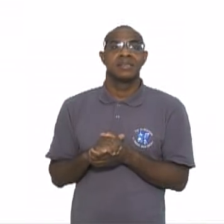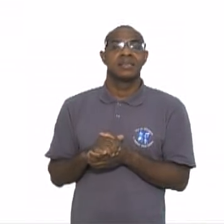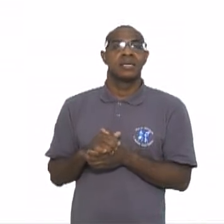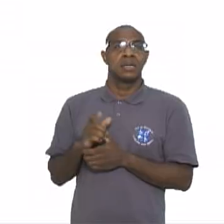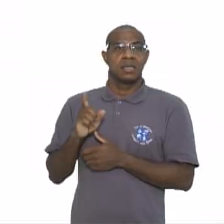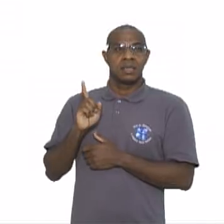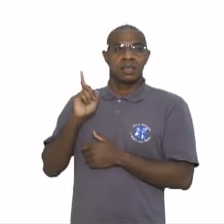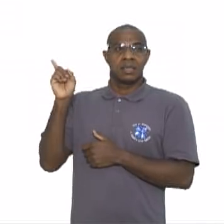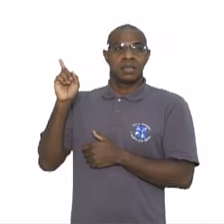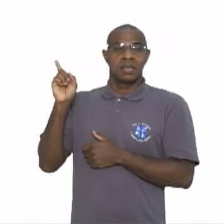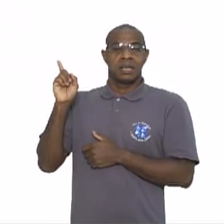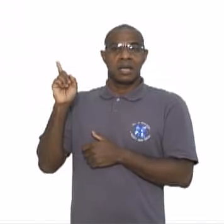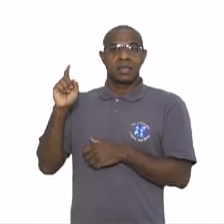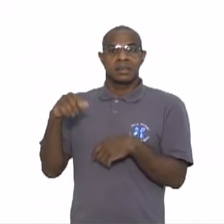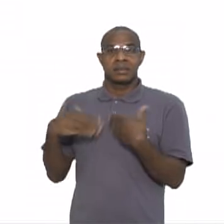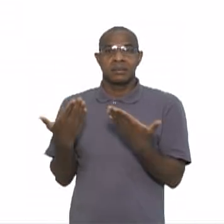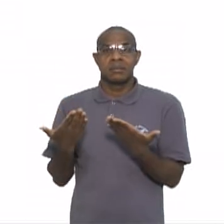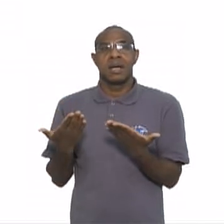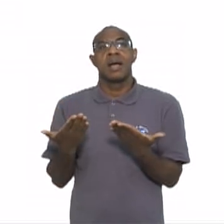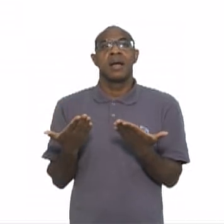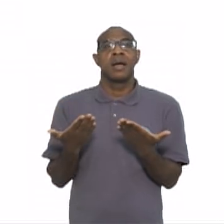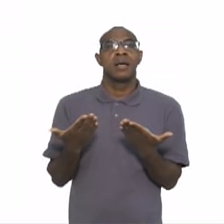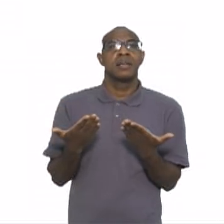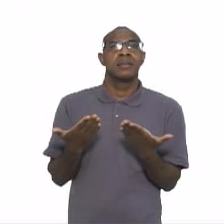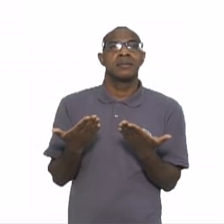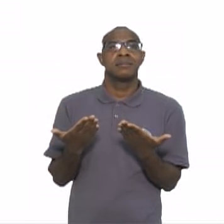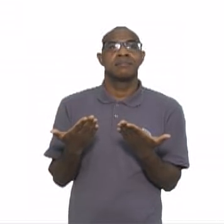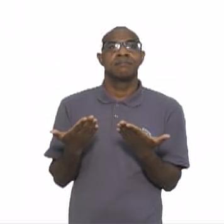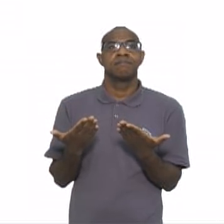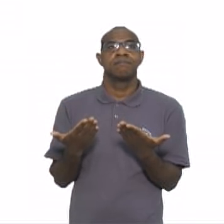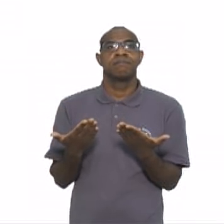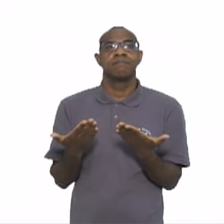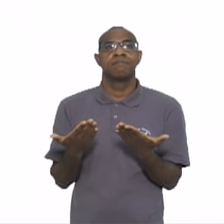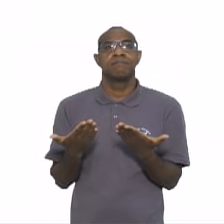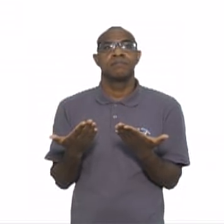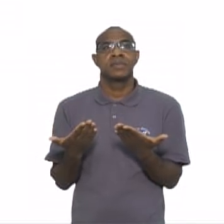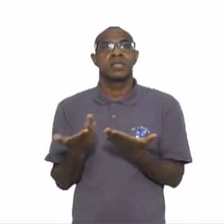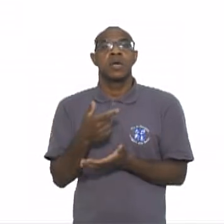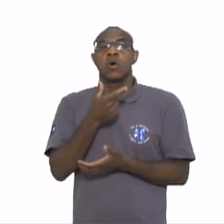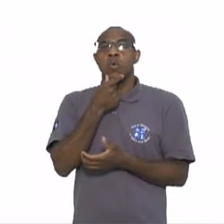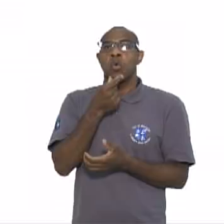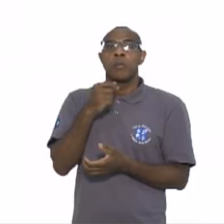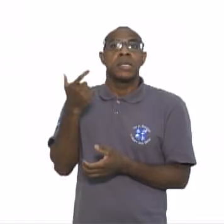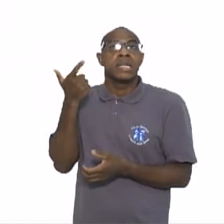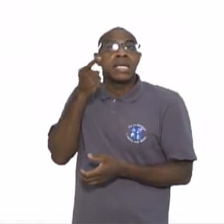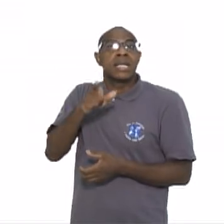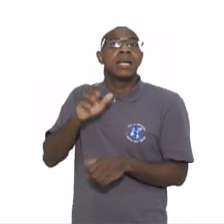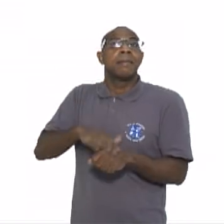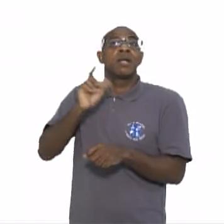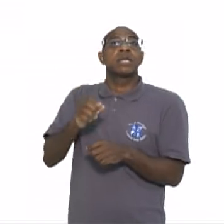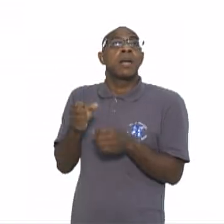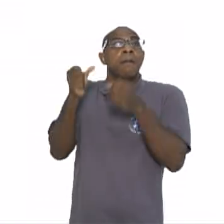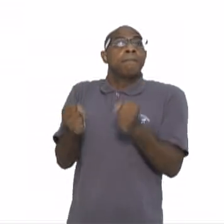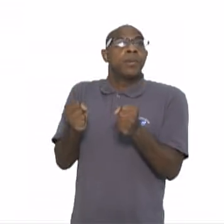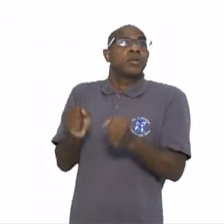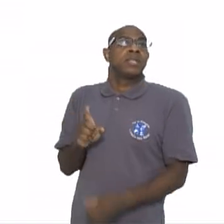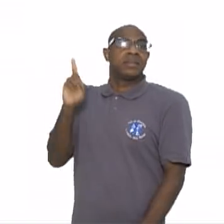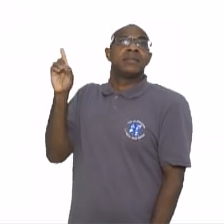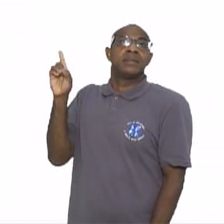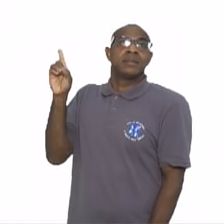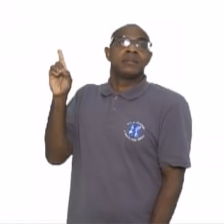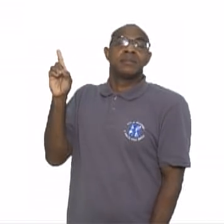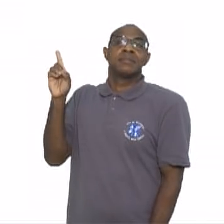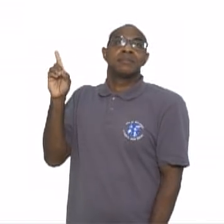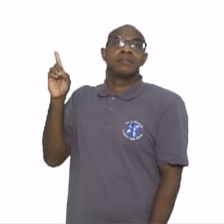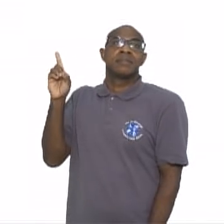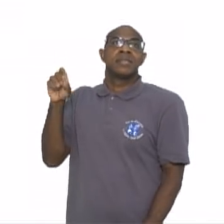na Batalha de Poitiers, em 732, o majordomos ganha mais prestígio e poder. Assim, a dinastia Merovingia perdia cada vez